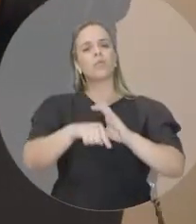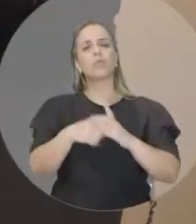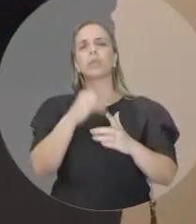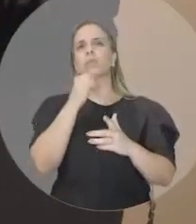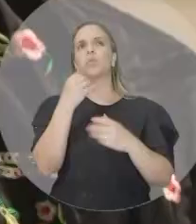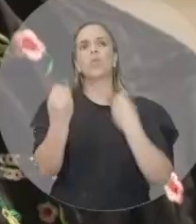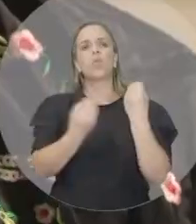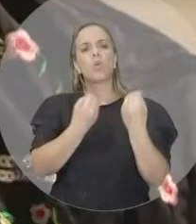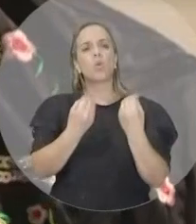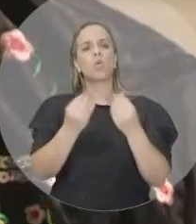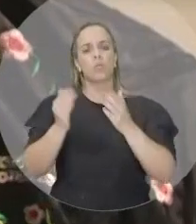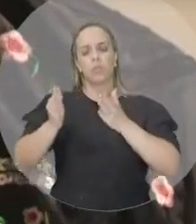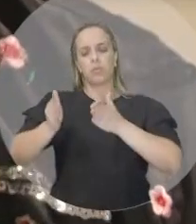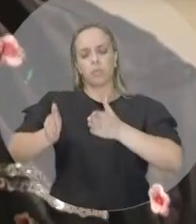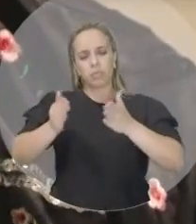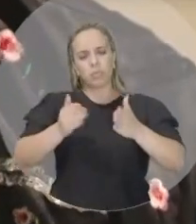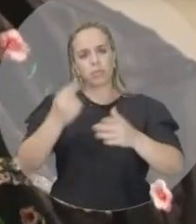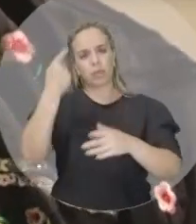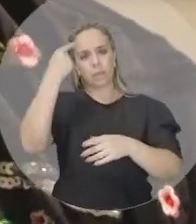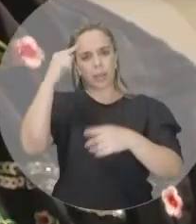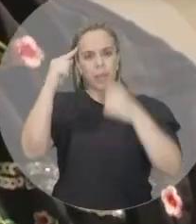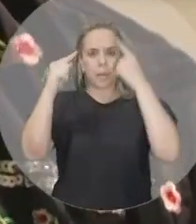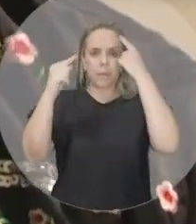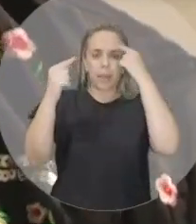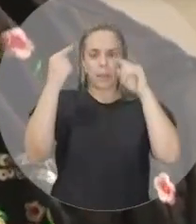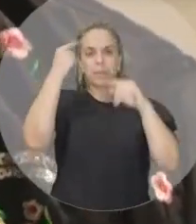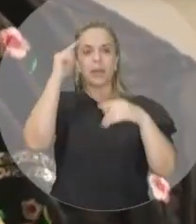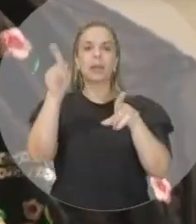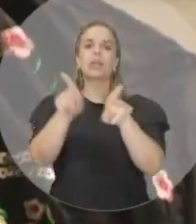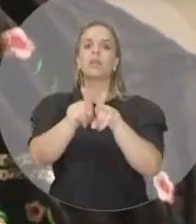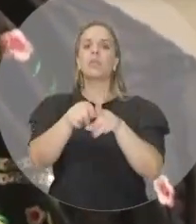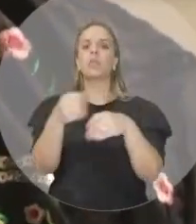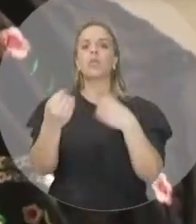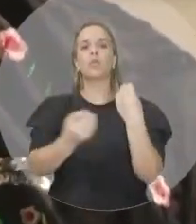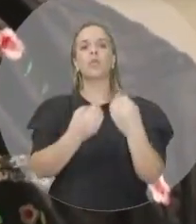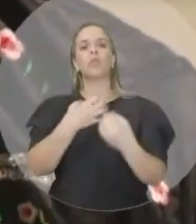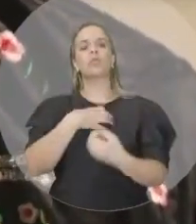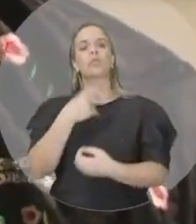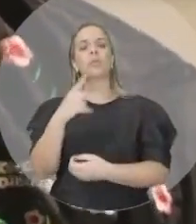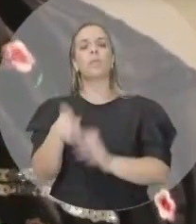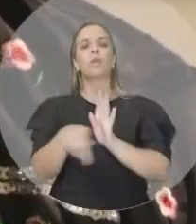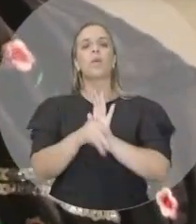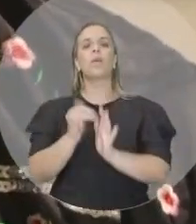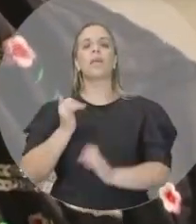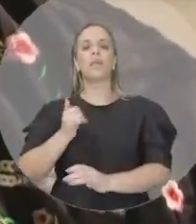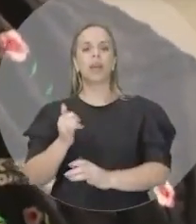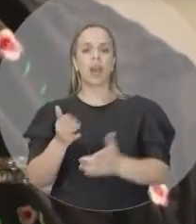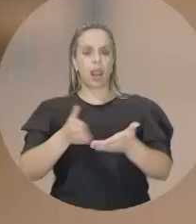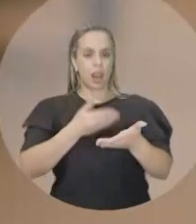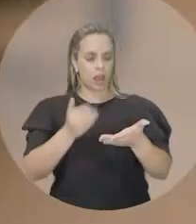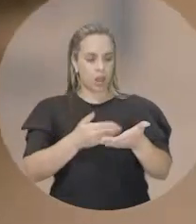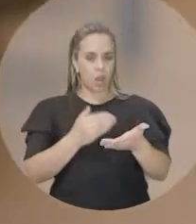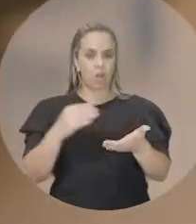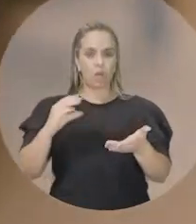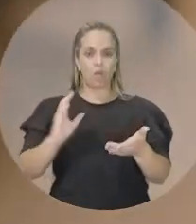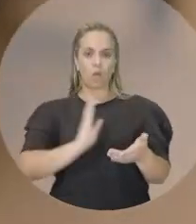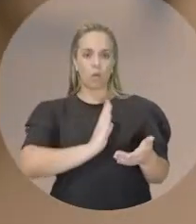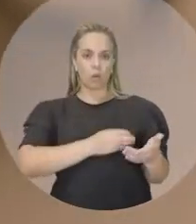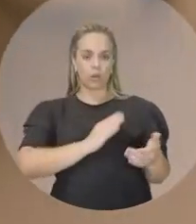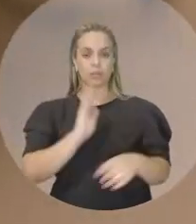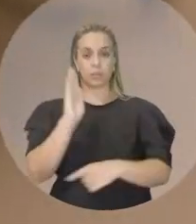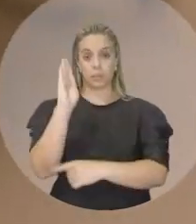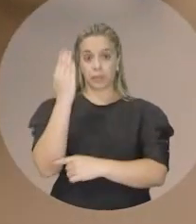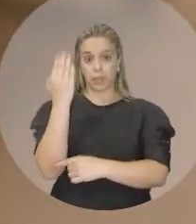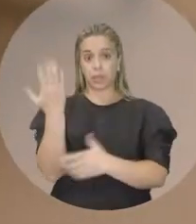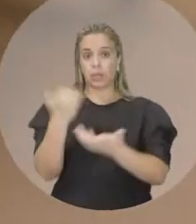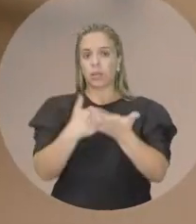sobre o seu processo criativo, um pouco mais sobre a sua obra narrativa, que é o Coração Madeira, o romance. Eu queria